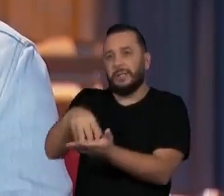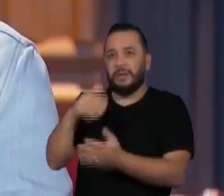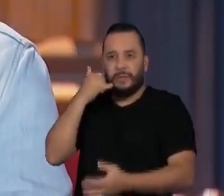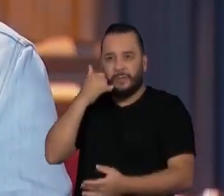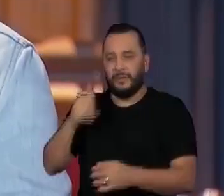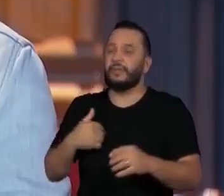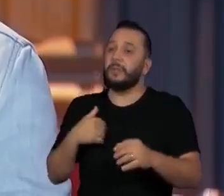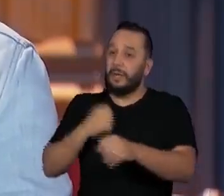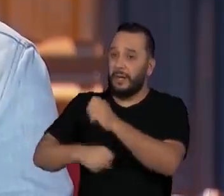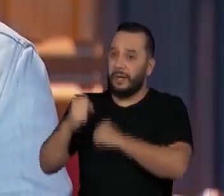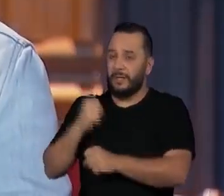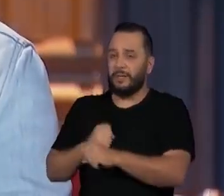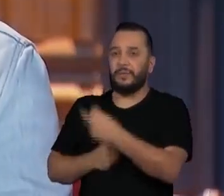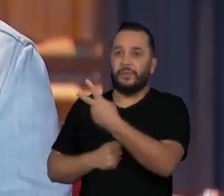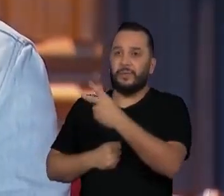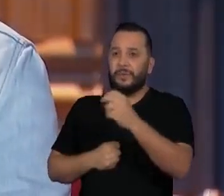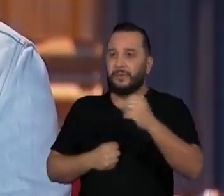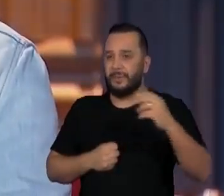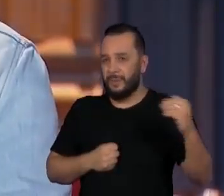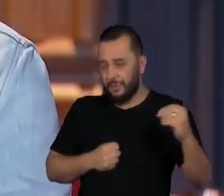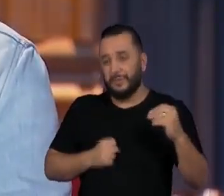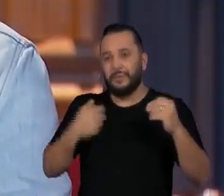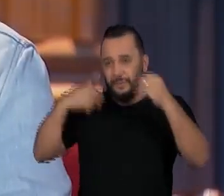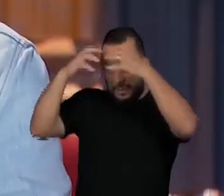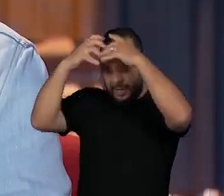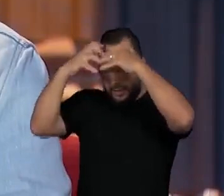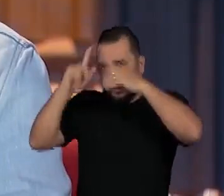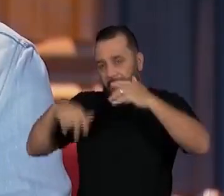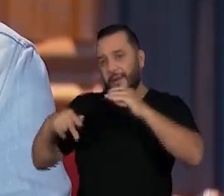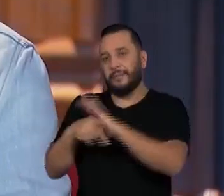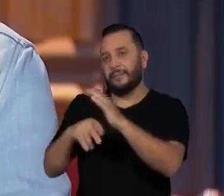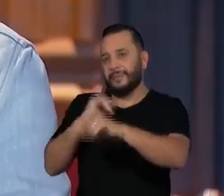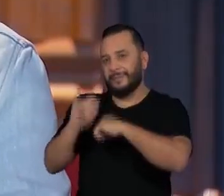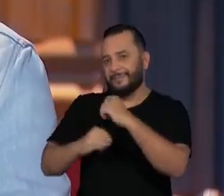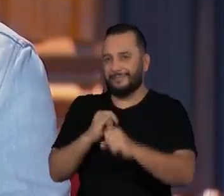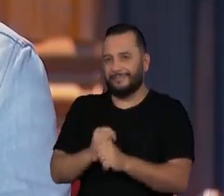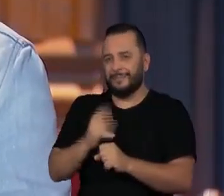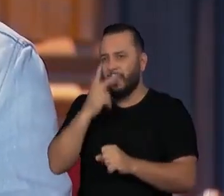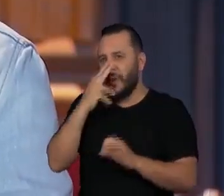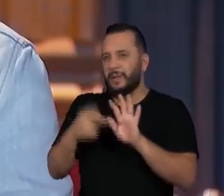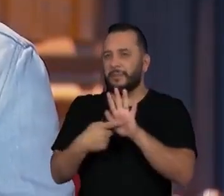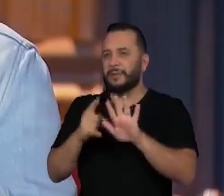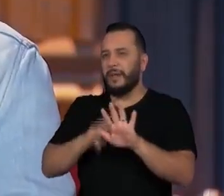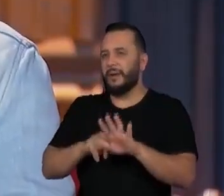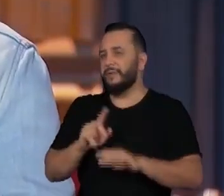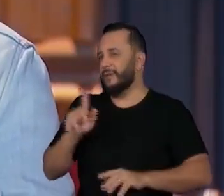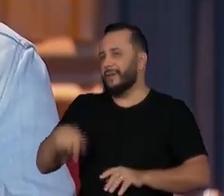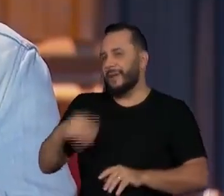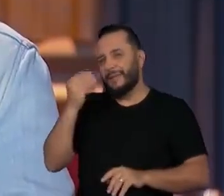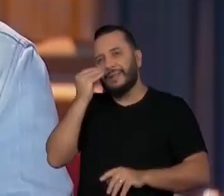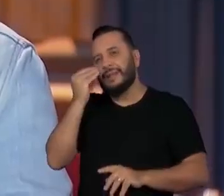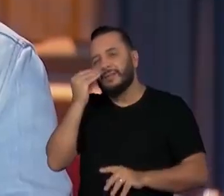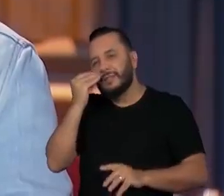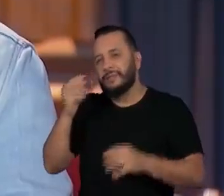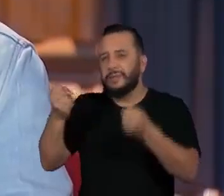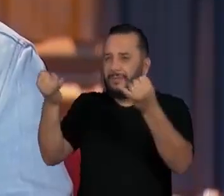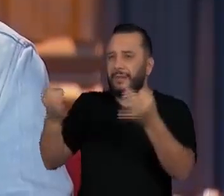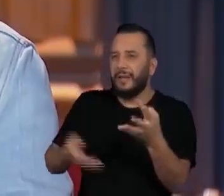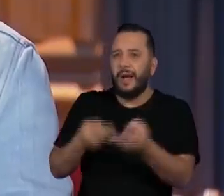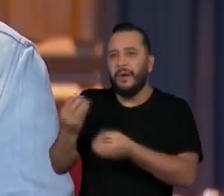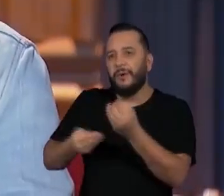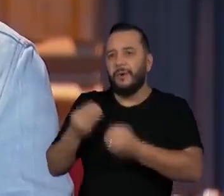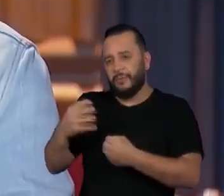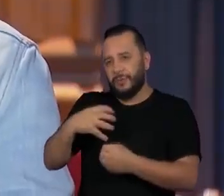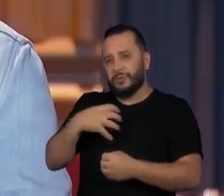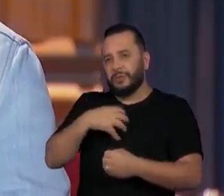nos anos 2000 cérebro é a internet eu acho que essas metáforas são elas são tentativas de se aproximar da realidade